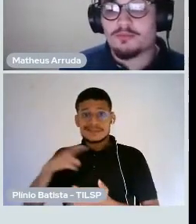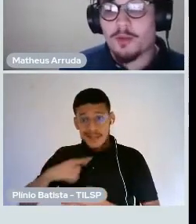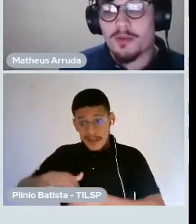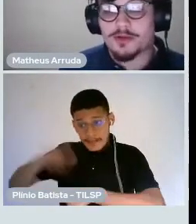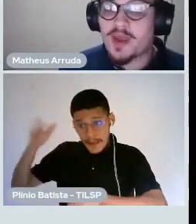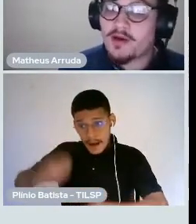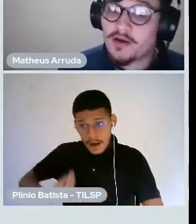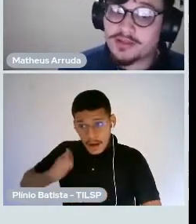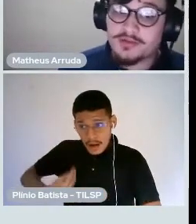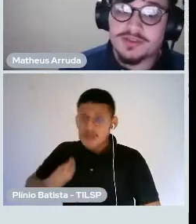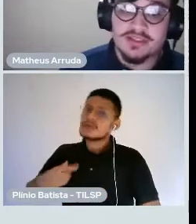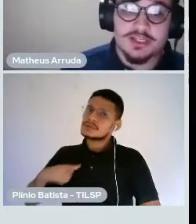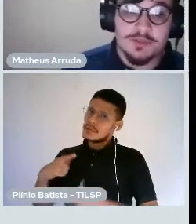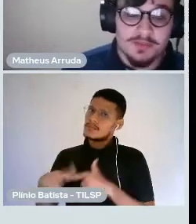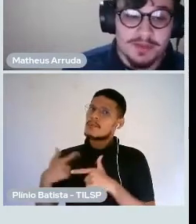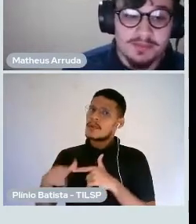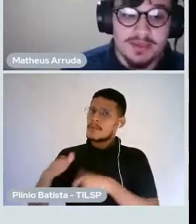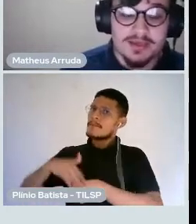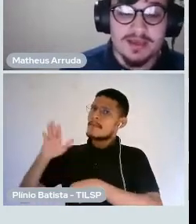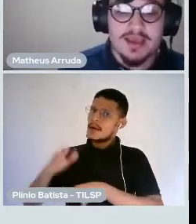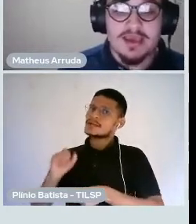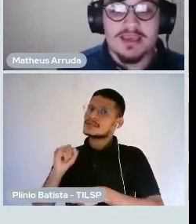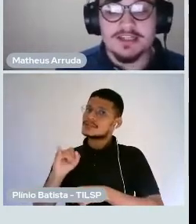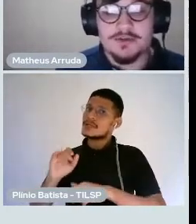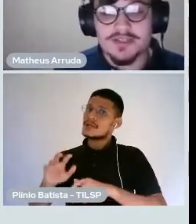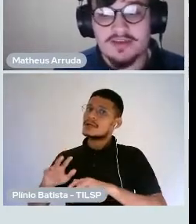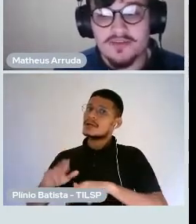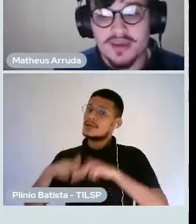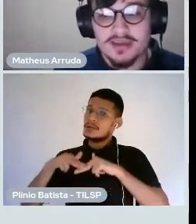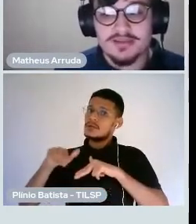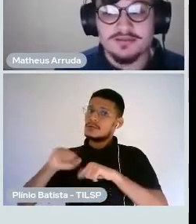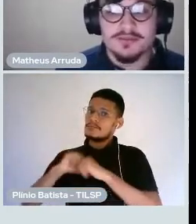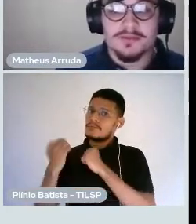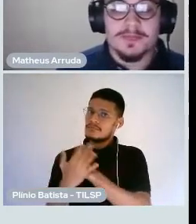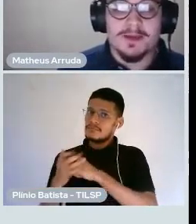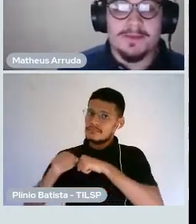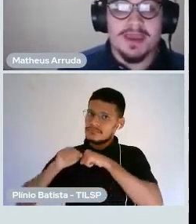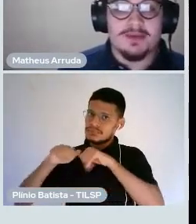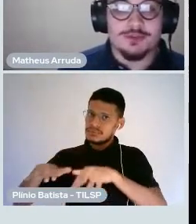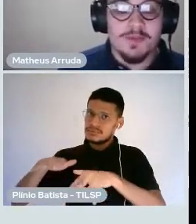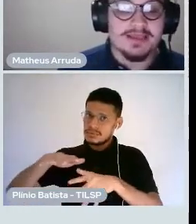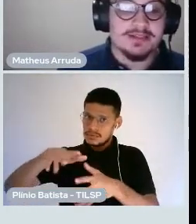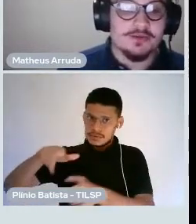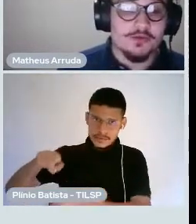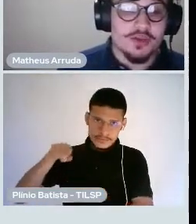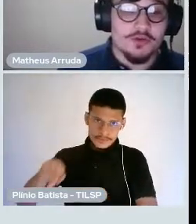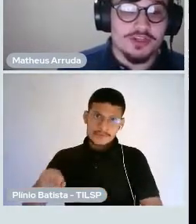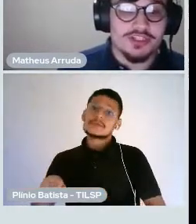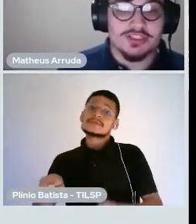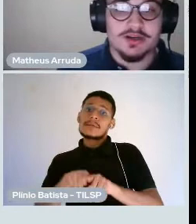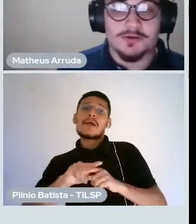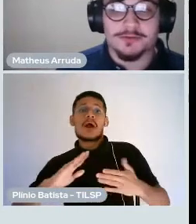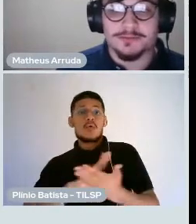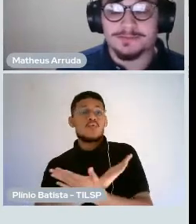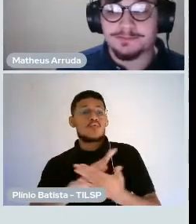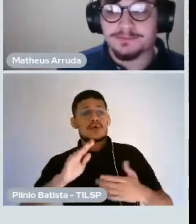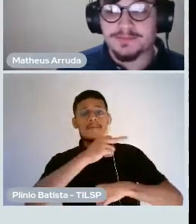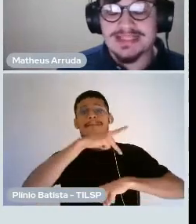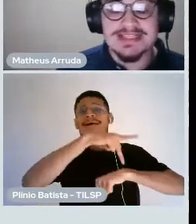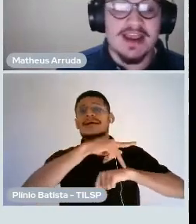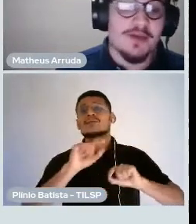ter problemas maiores quando se diz respeito à pandemia. E a gente consegue ver isso também nos países que hoje